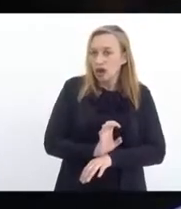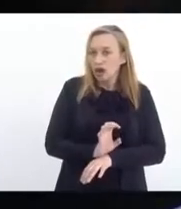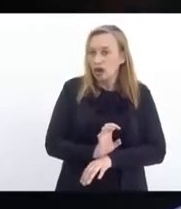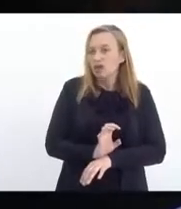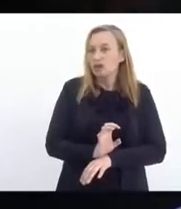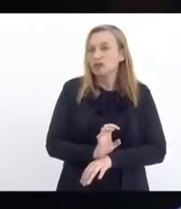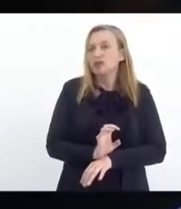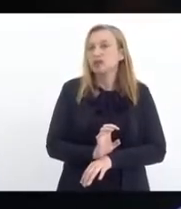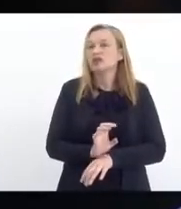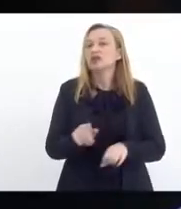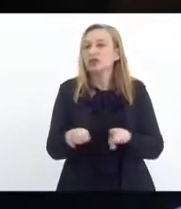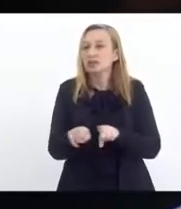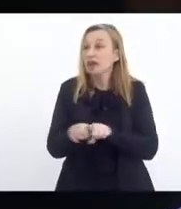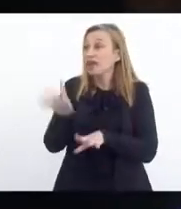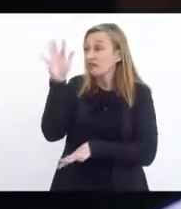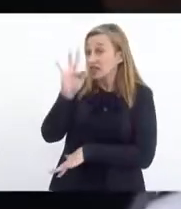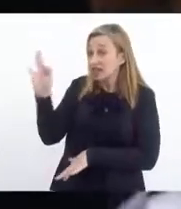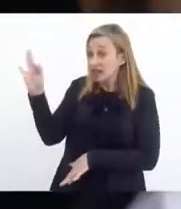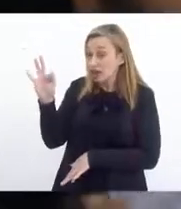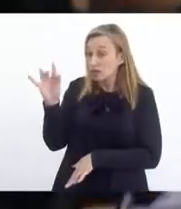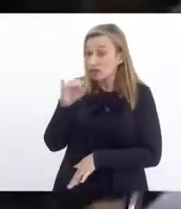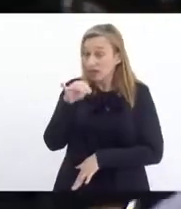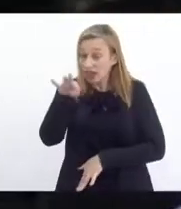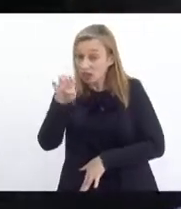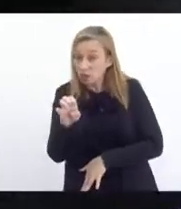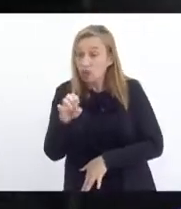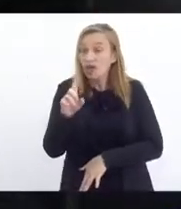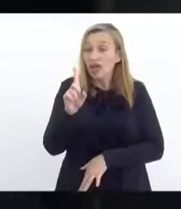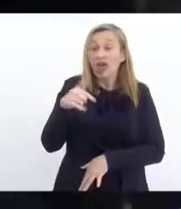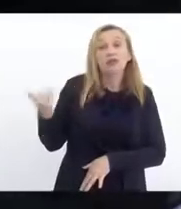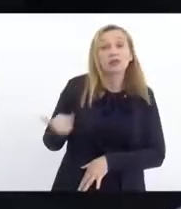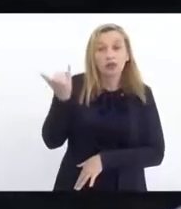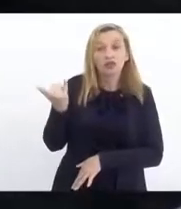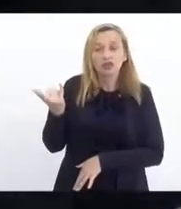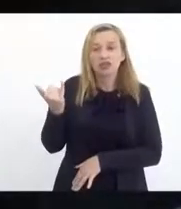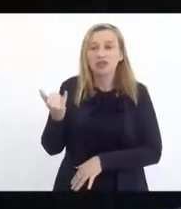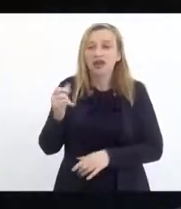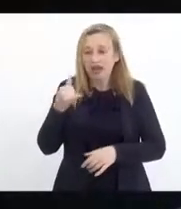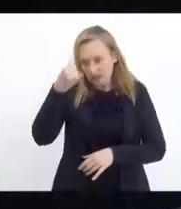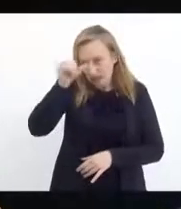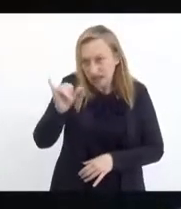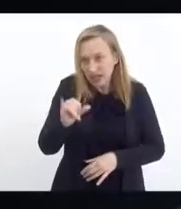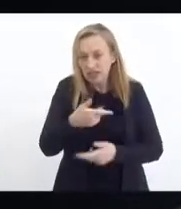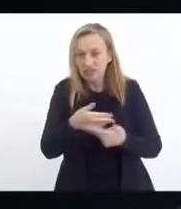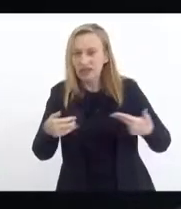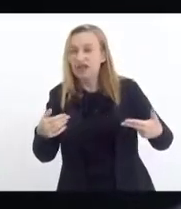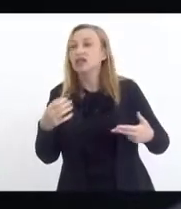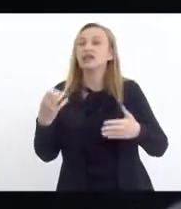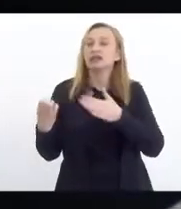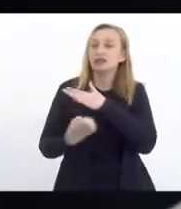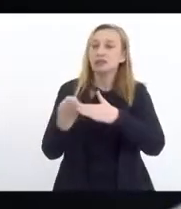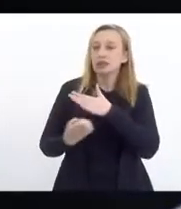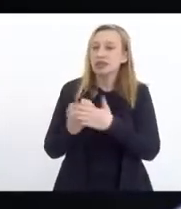Isso foi para a gente aí, é super importante, que irá evitar assim que muitas empresas sejam desenquadradas, podendo ocasionar o encerramento de